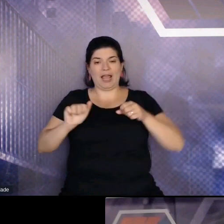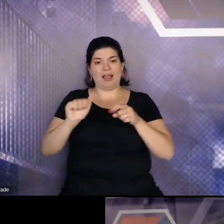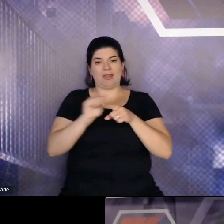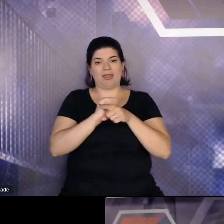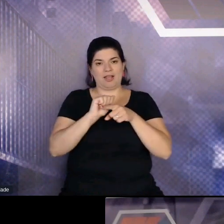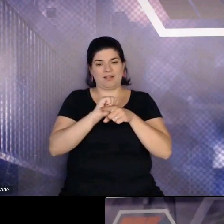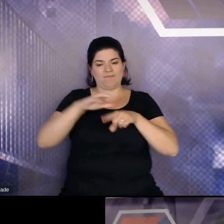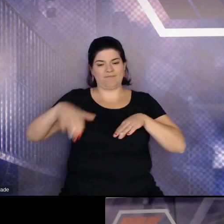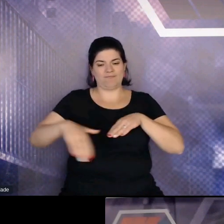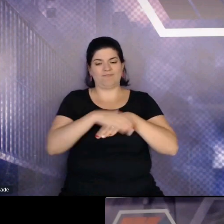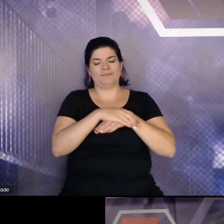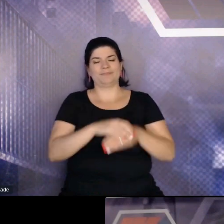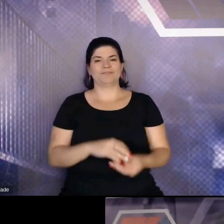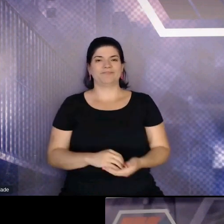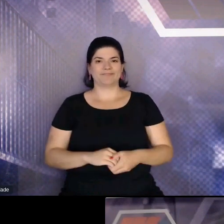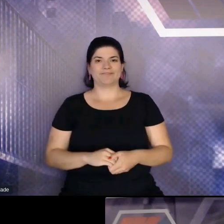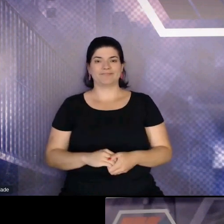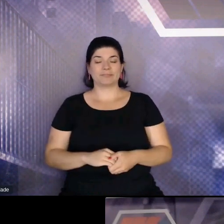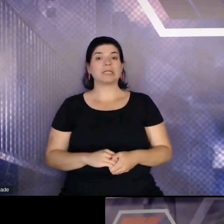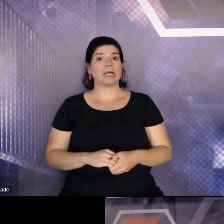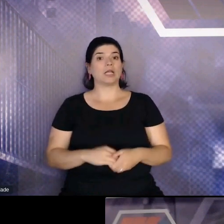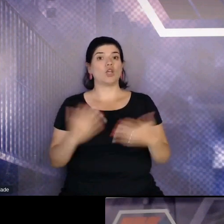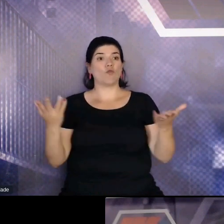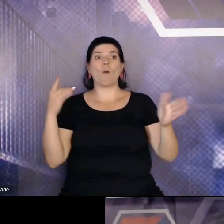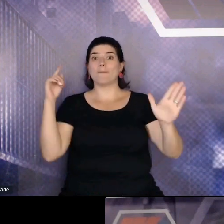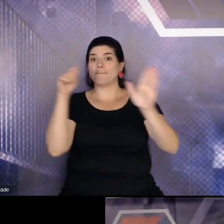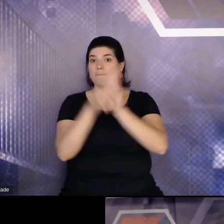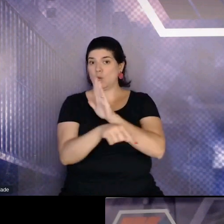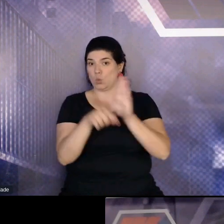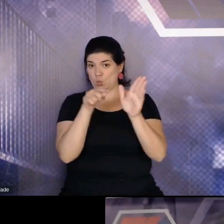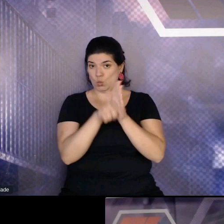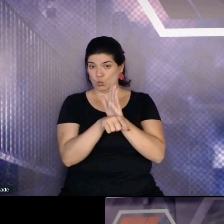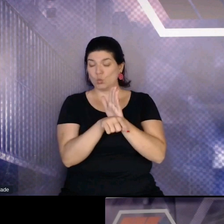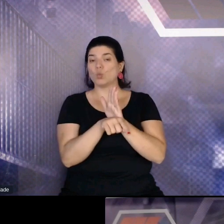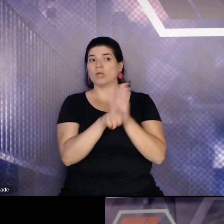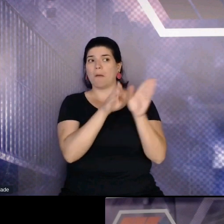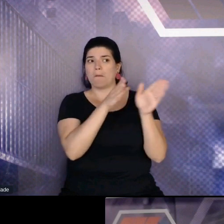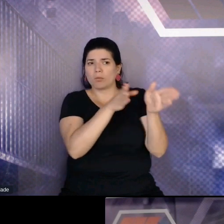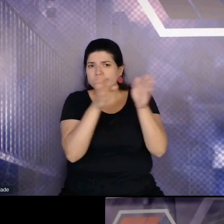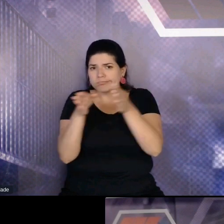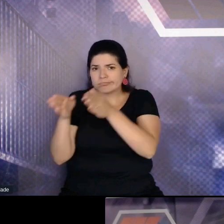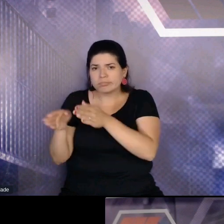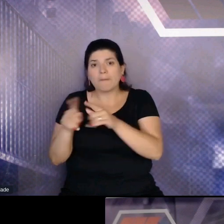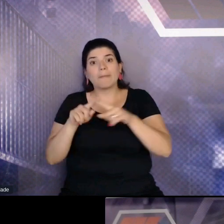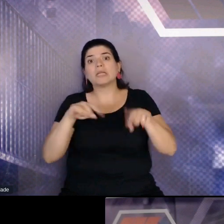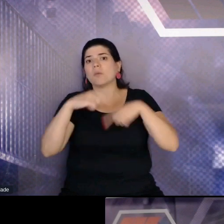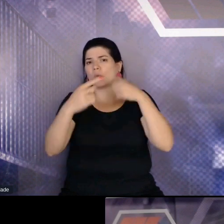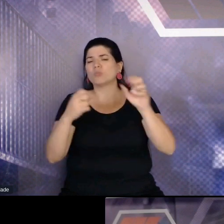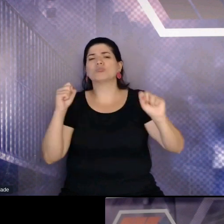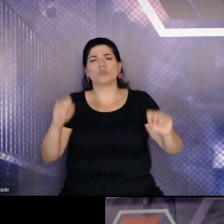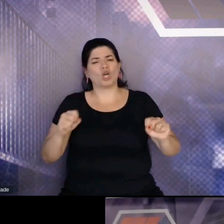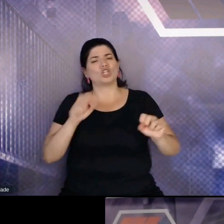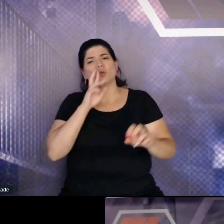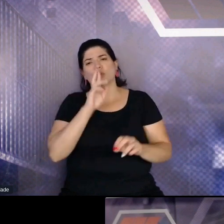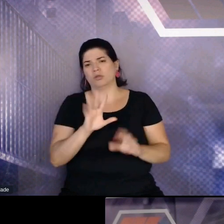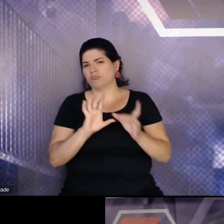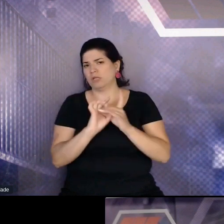eu vou fazer as perguntas, tá? Direcionadas, mas quem quiser responder depois também pode responder, tá?